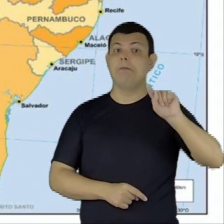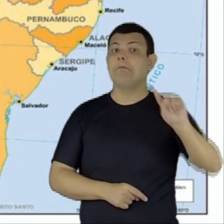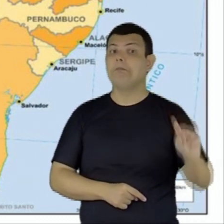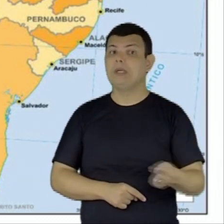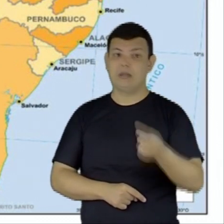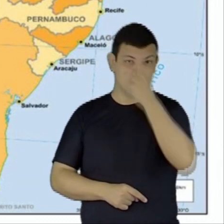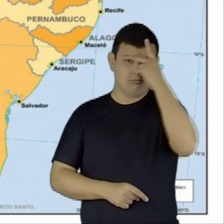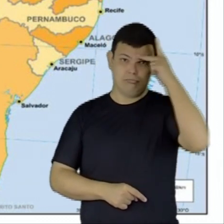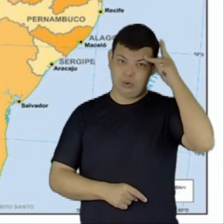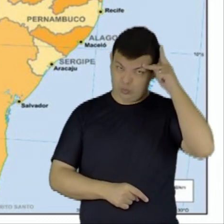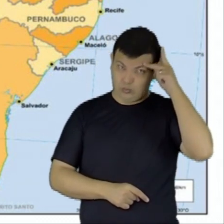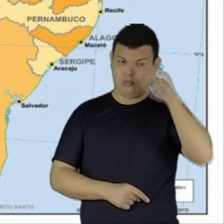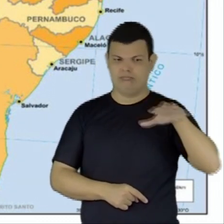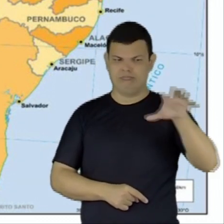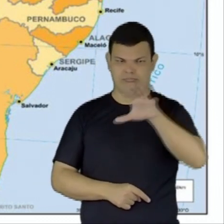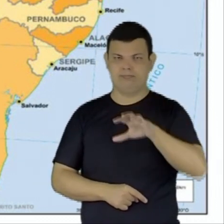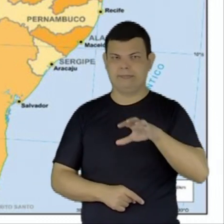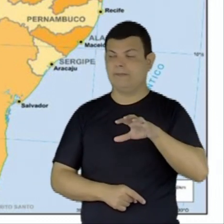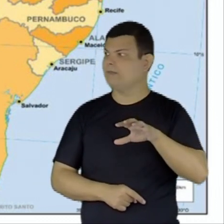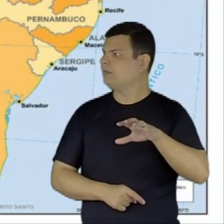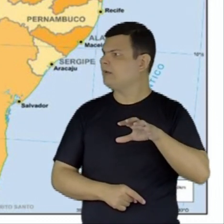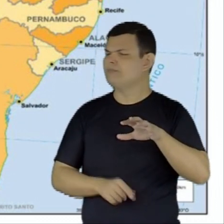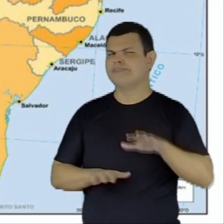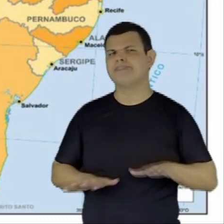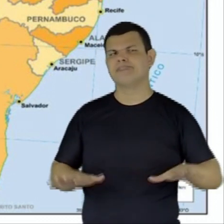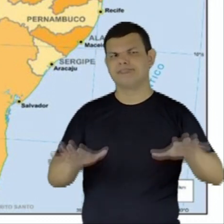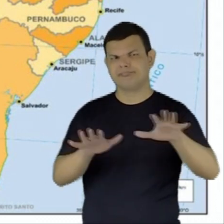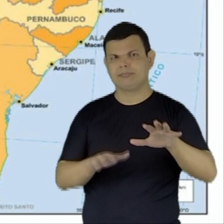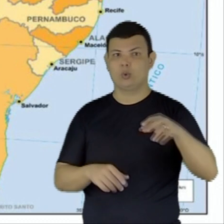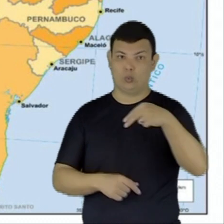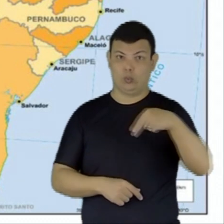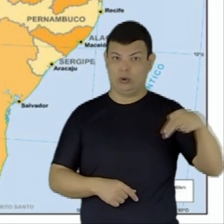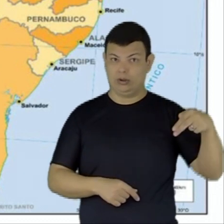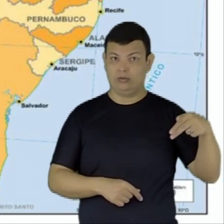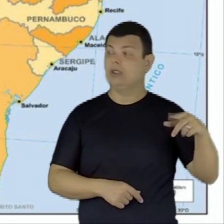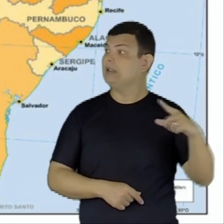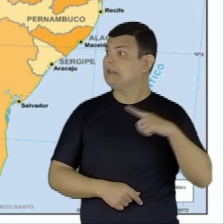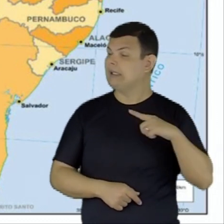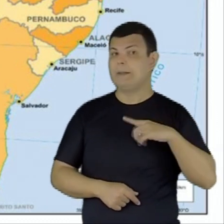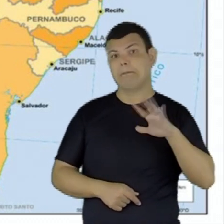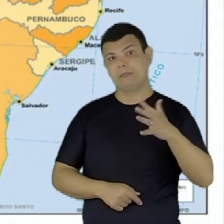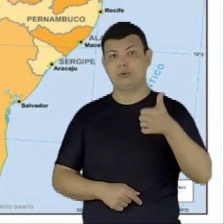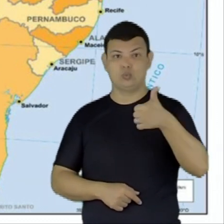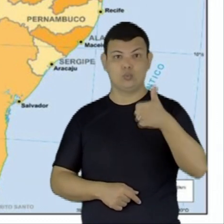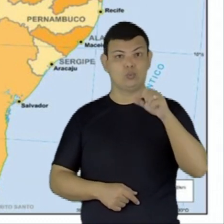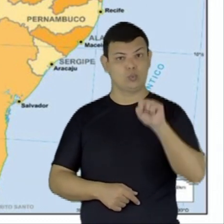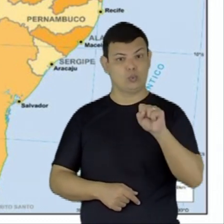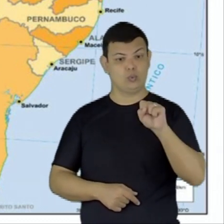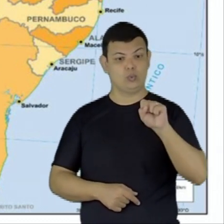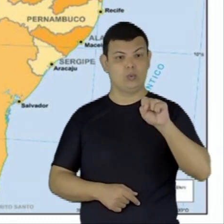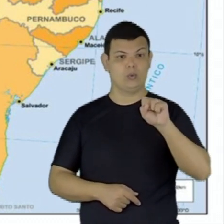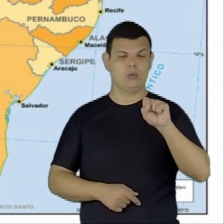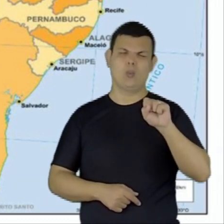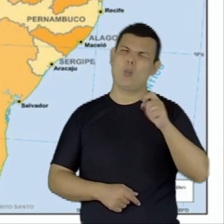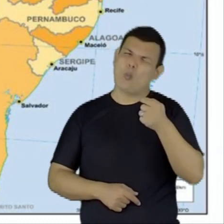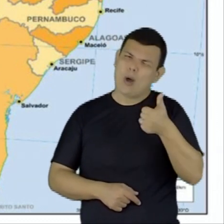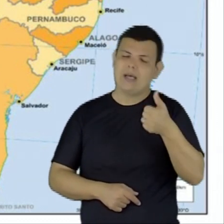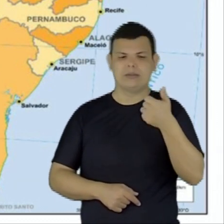milhões de habitantes. Esse território do Nordeste equivale a 18,5%, né?